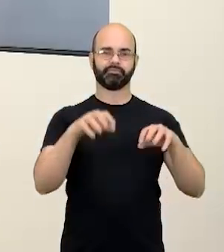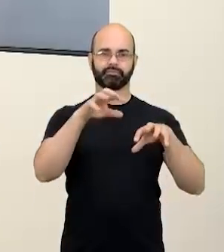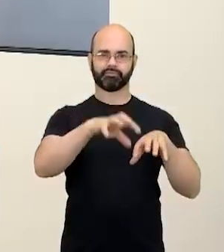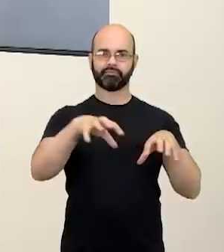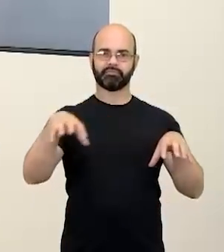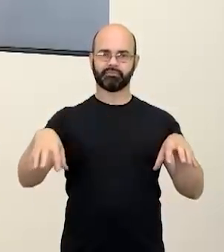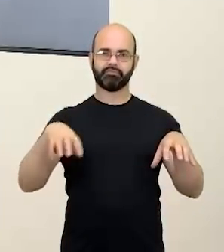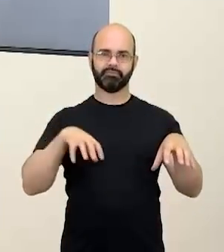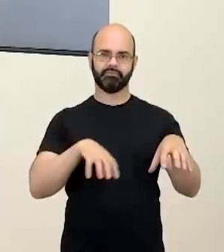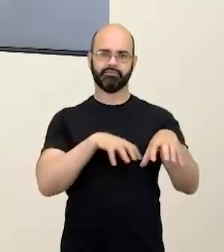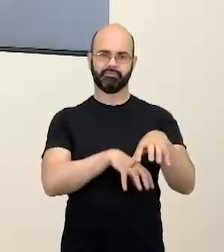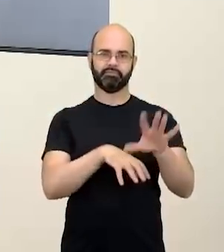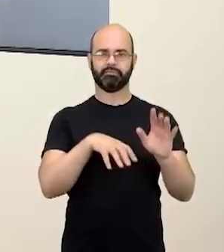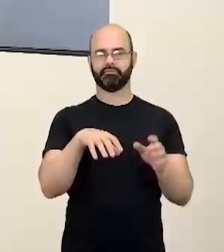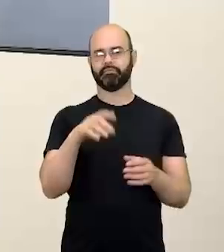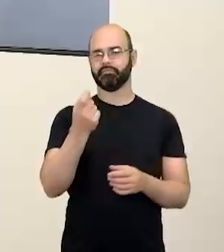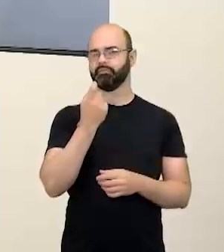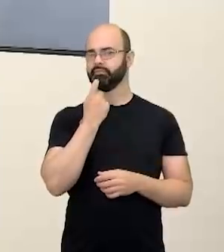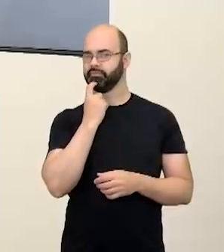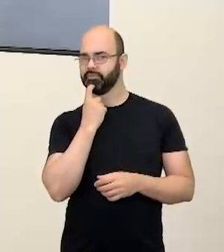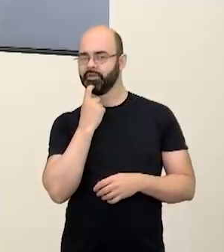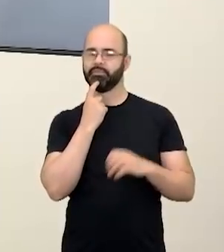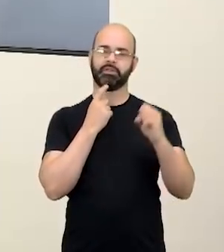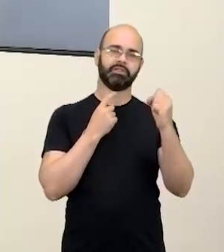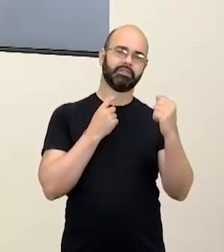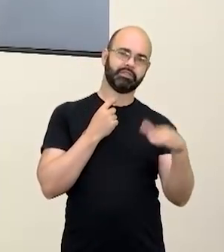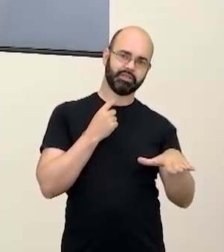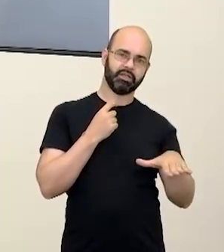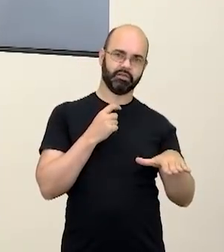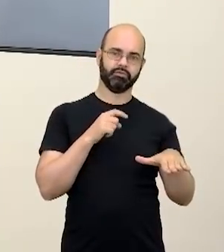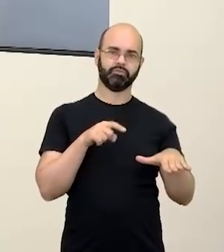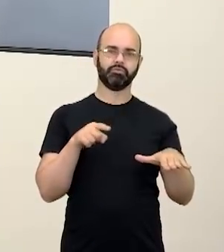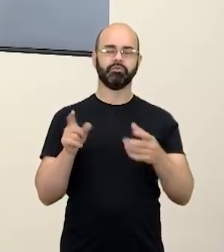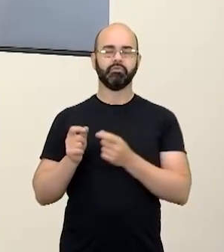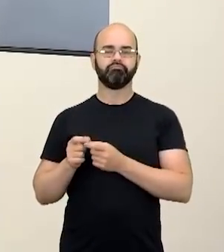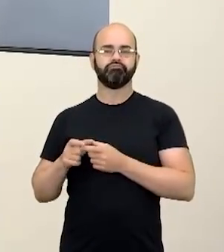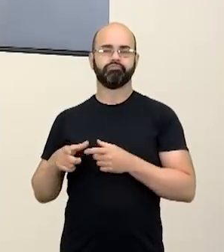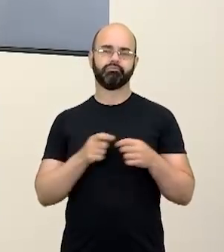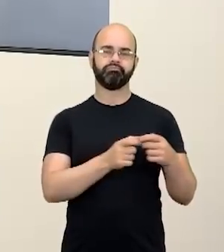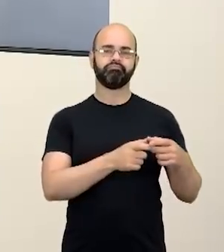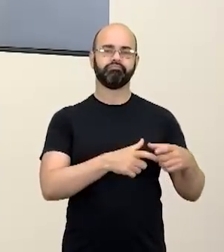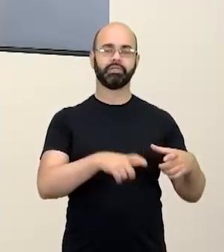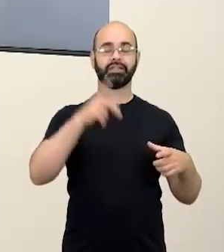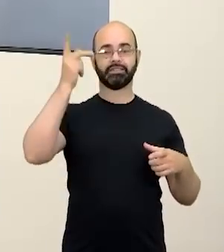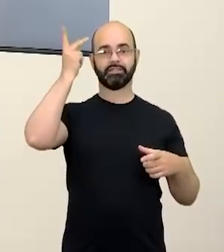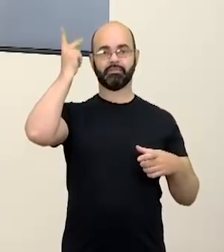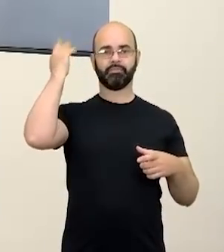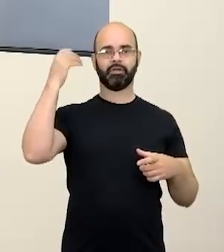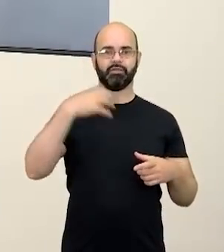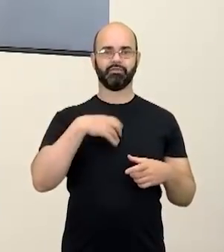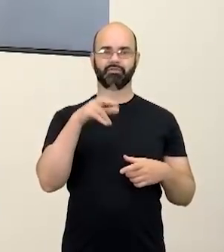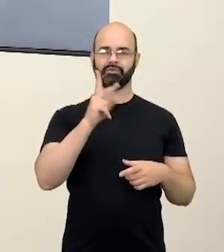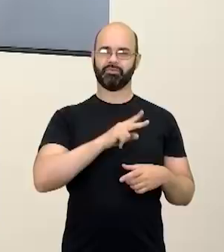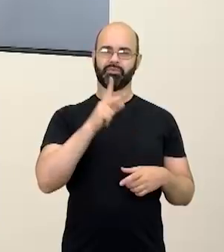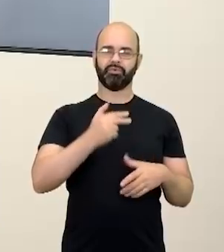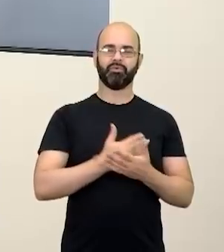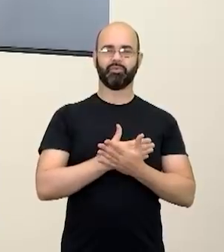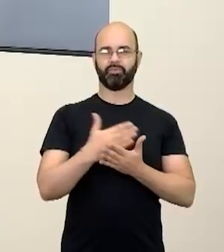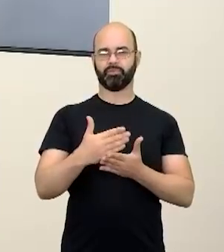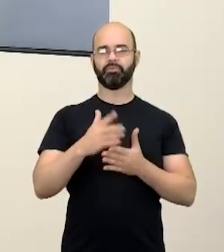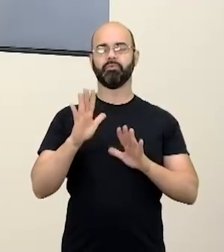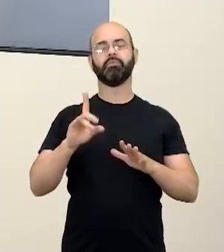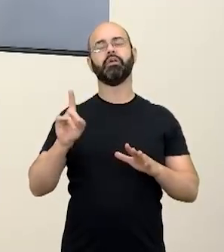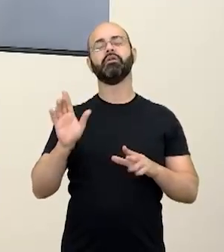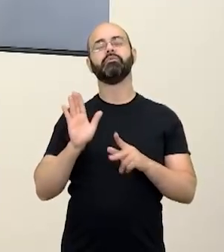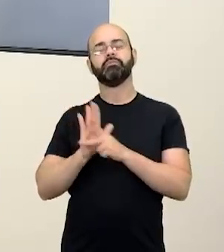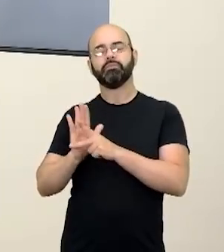como Campinas e Baixada Santista tem uma formação muito parecida com São Paulo, logicamente, né, cada uma de acordo com as